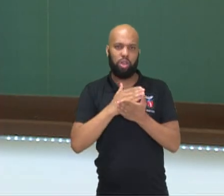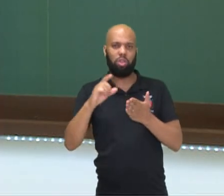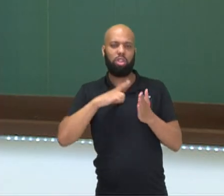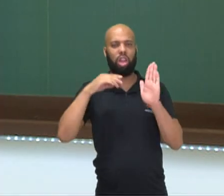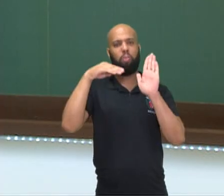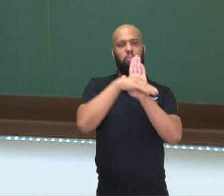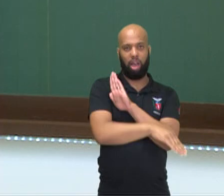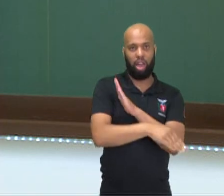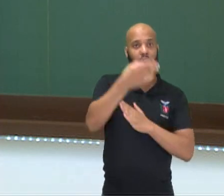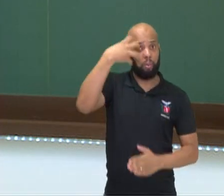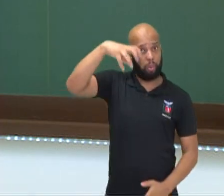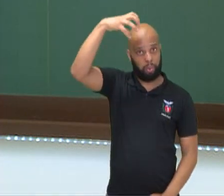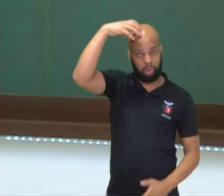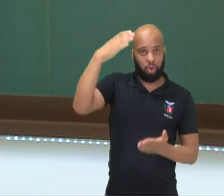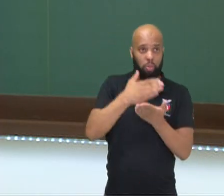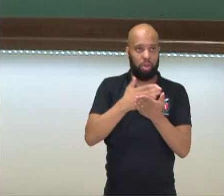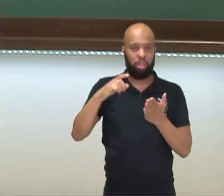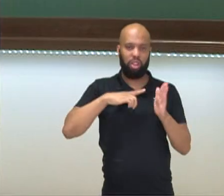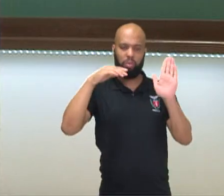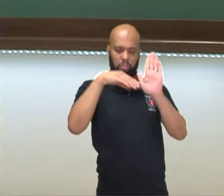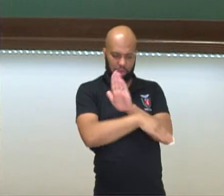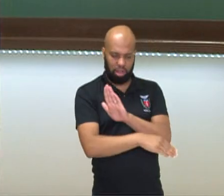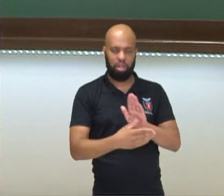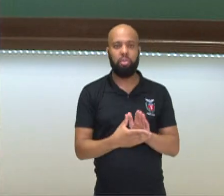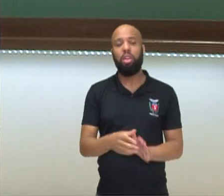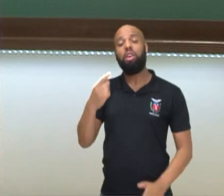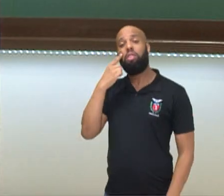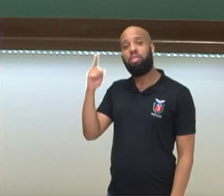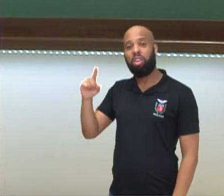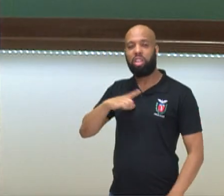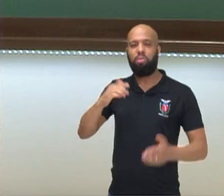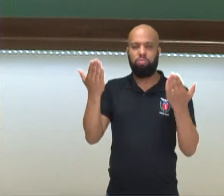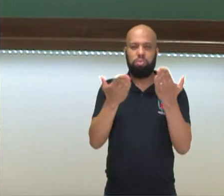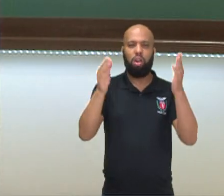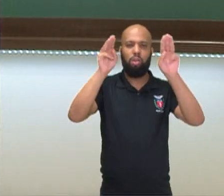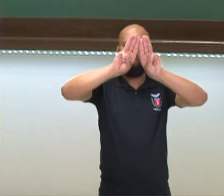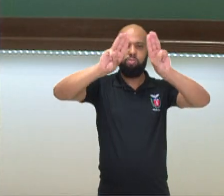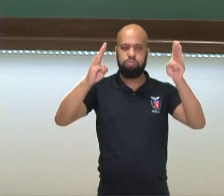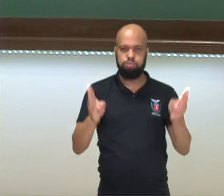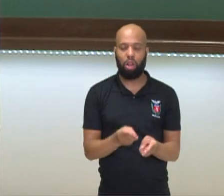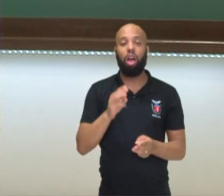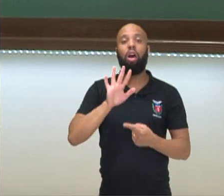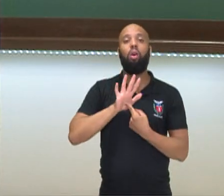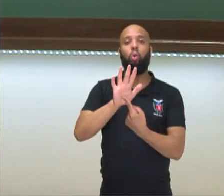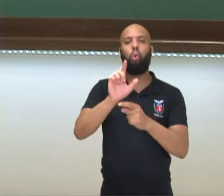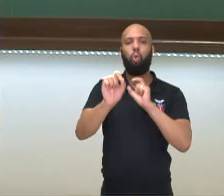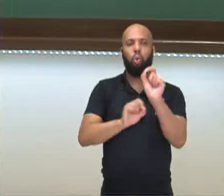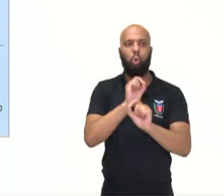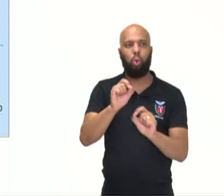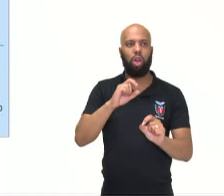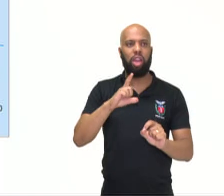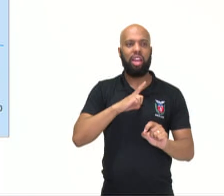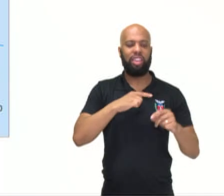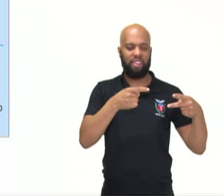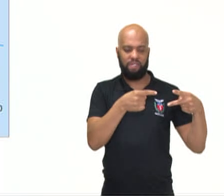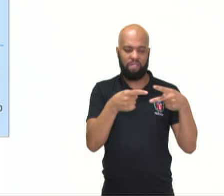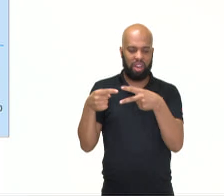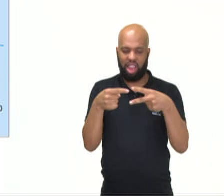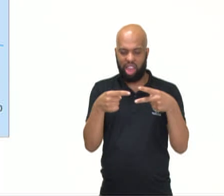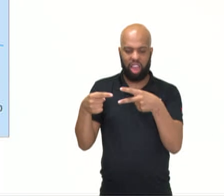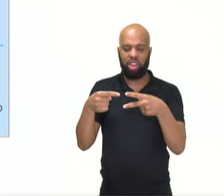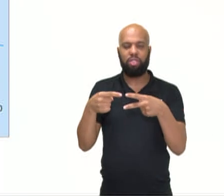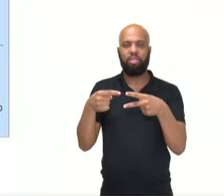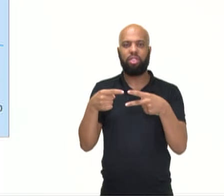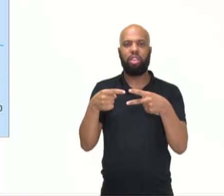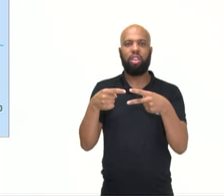em decadência. Aqui nós temos um mapa que mostra, então, essa flecha está apontando